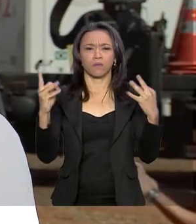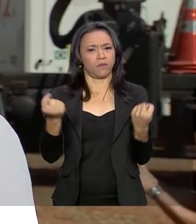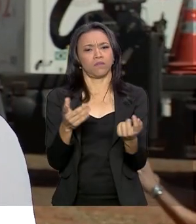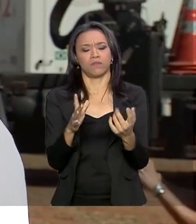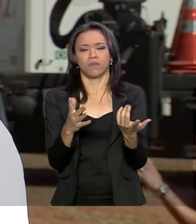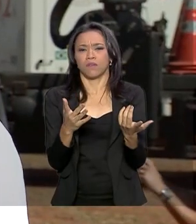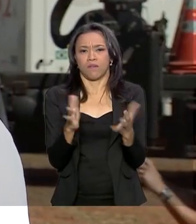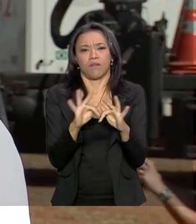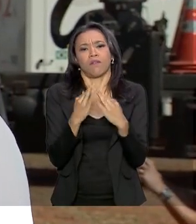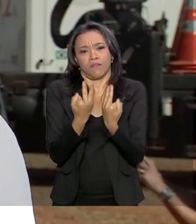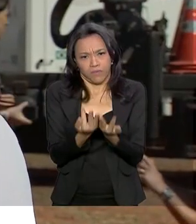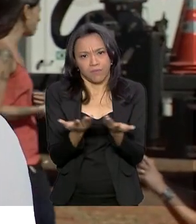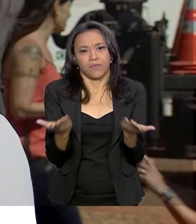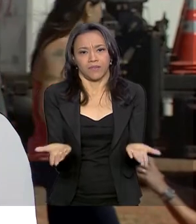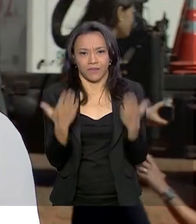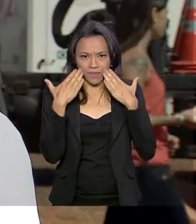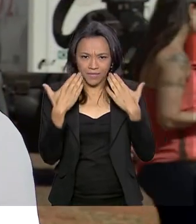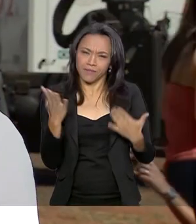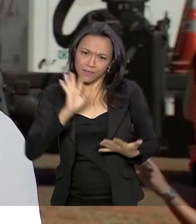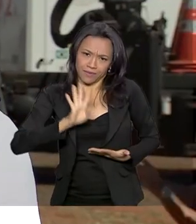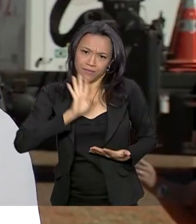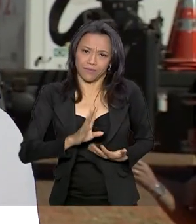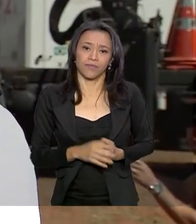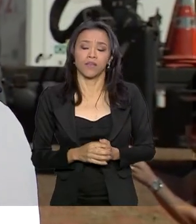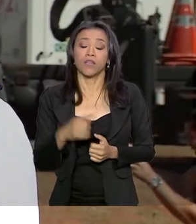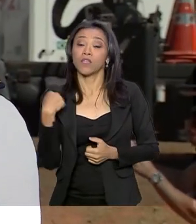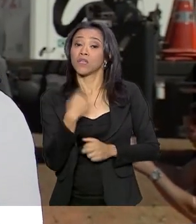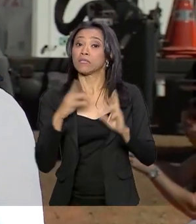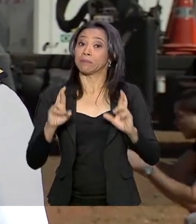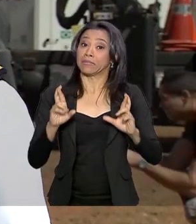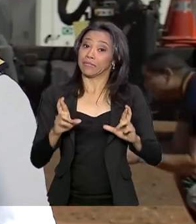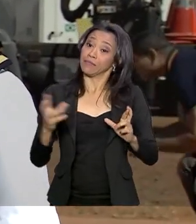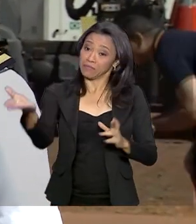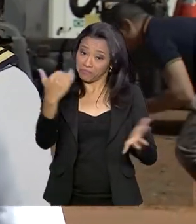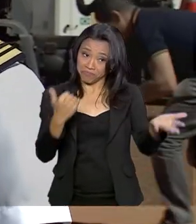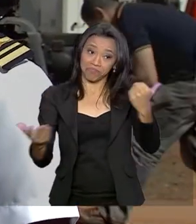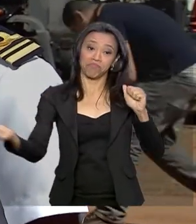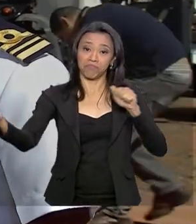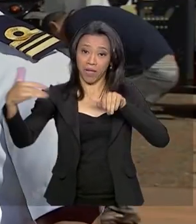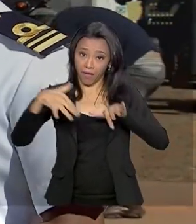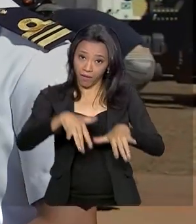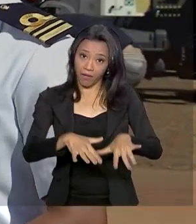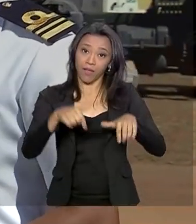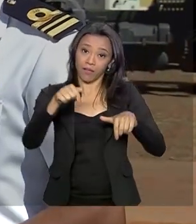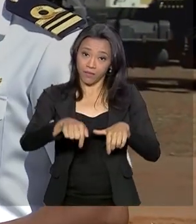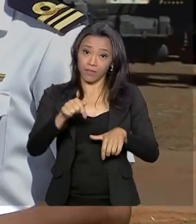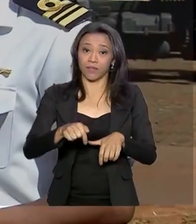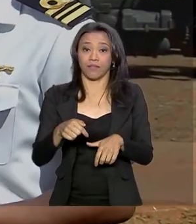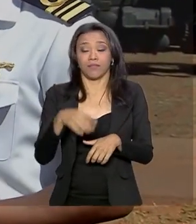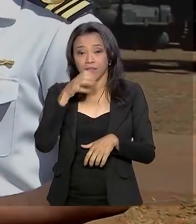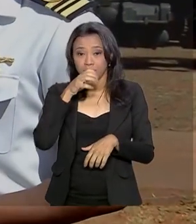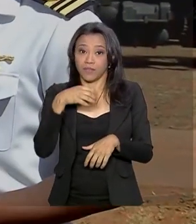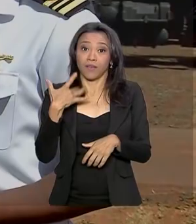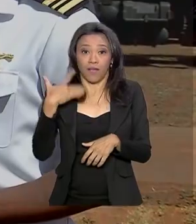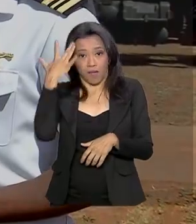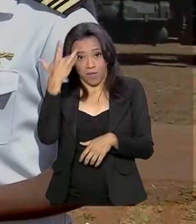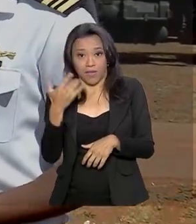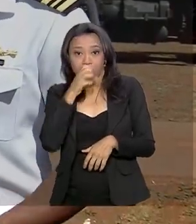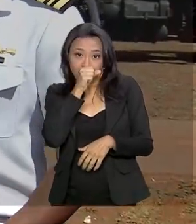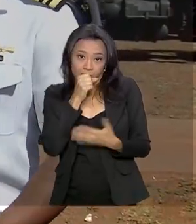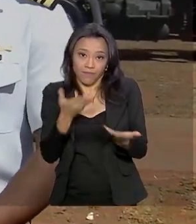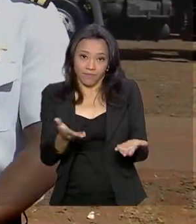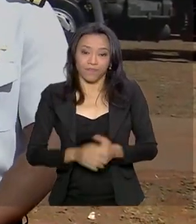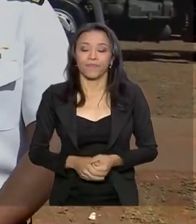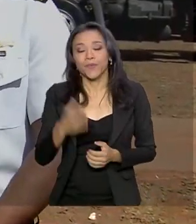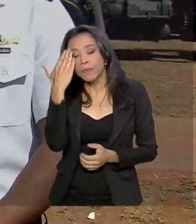bem bacana e esperamos que a gente possa contar com a presença do público aqui neste final de semana obrigada comandante